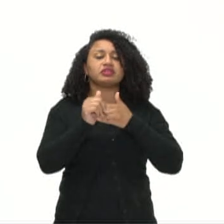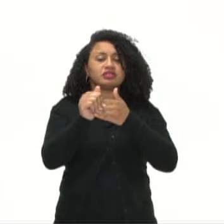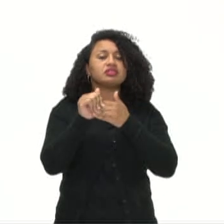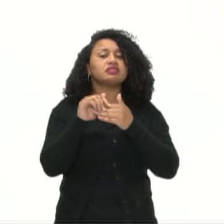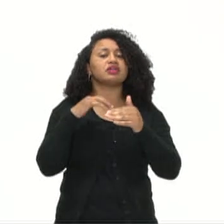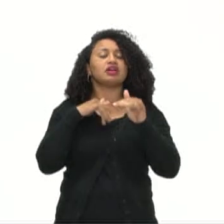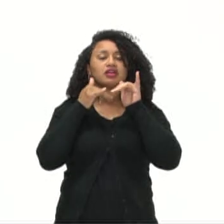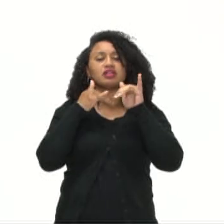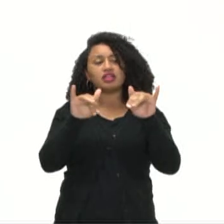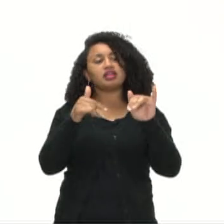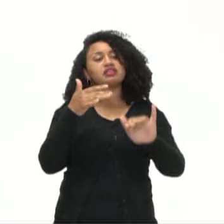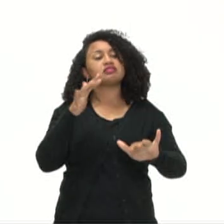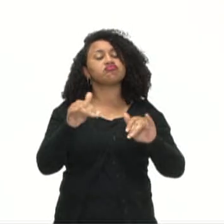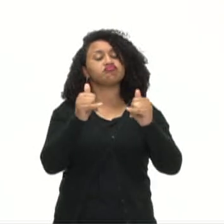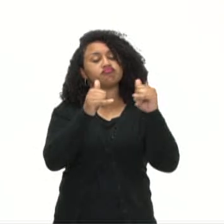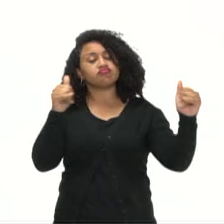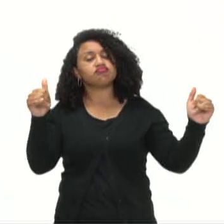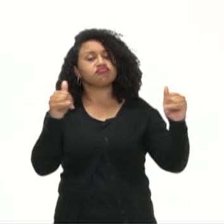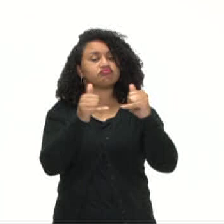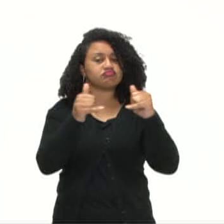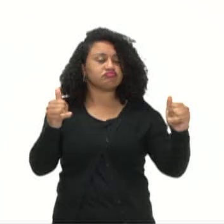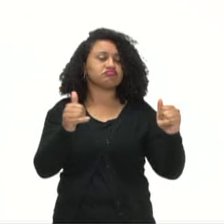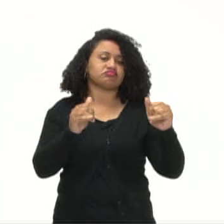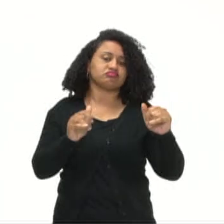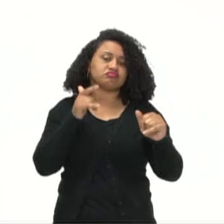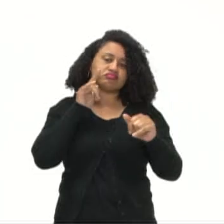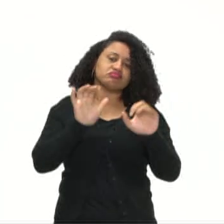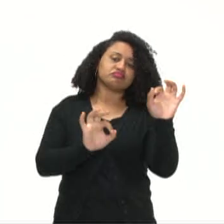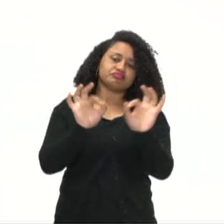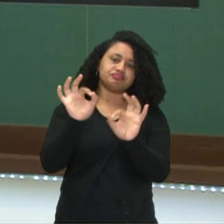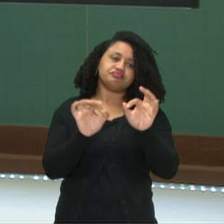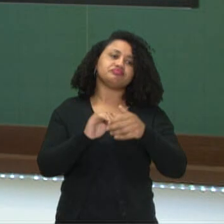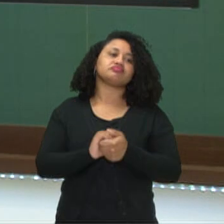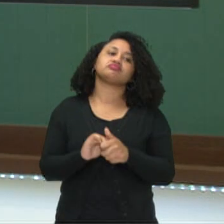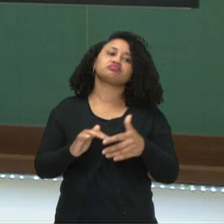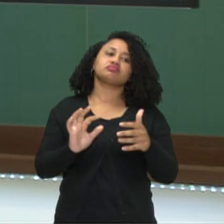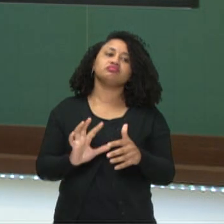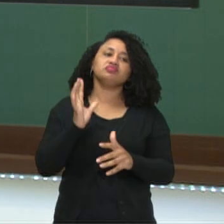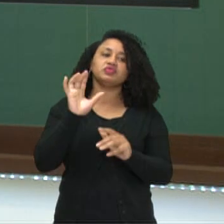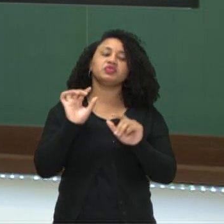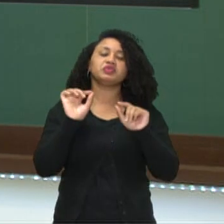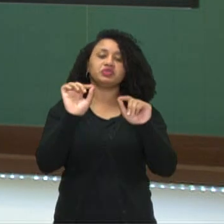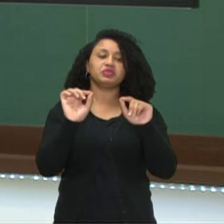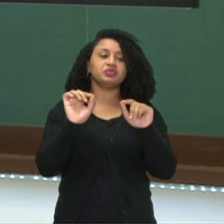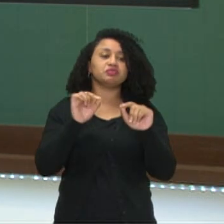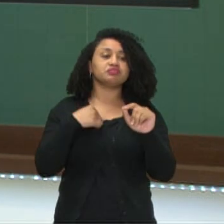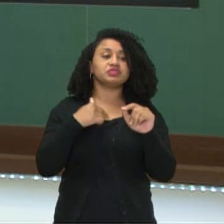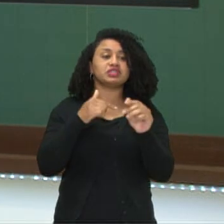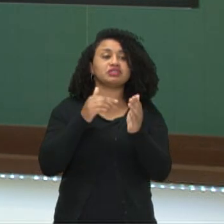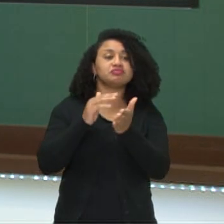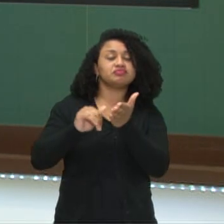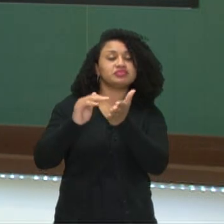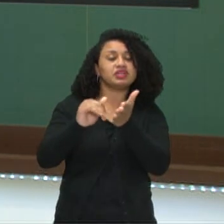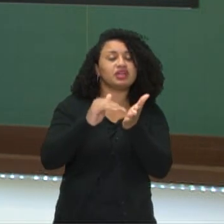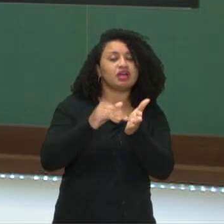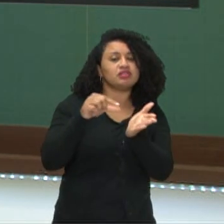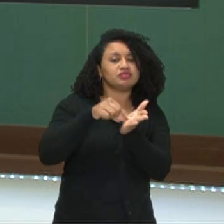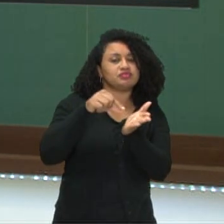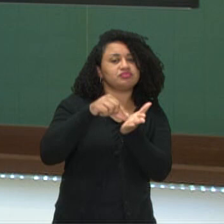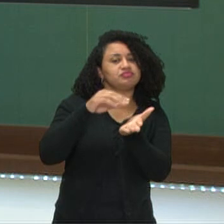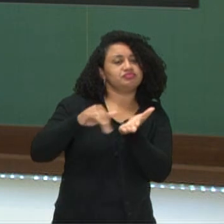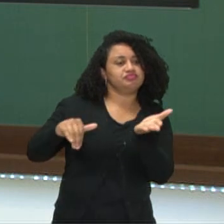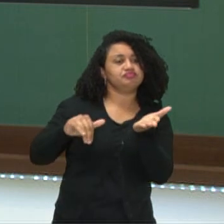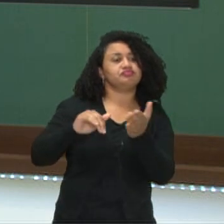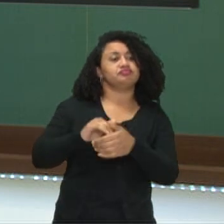ocorre a polarização do material. Tá ok? Então vai acontecer aqui, nesse caso, o descarregamento do capacitor. Então